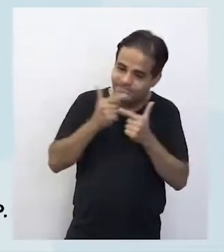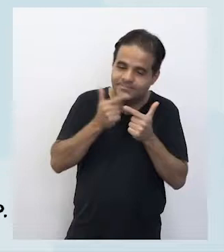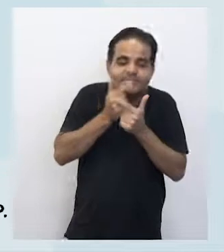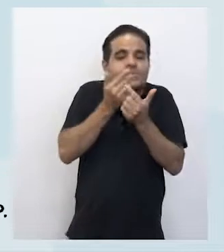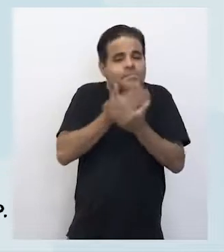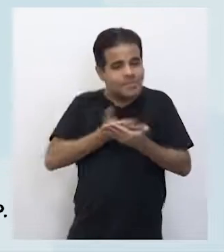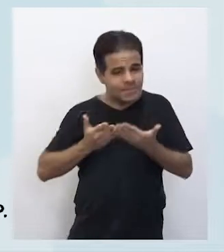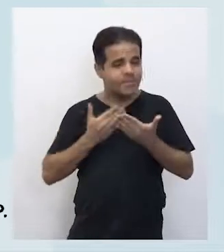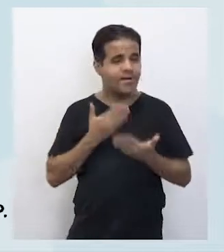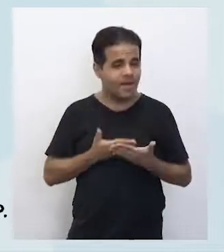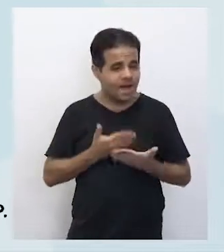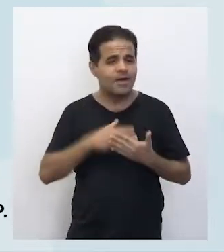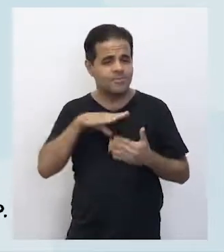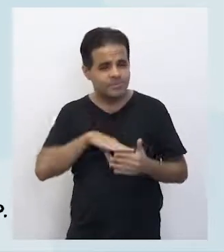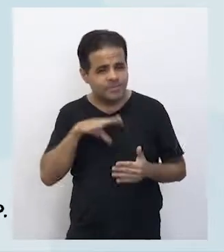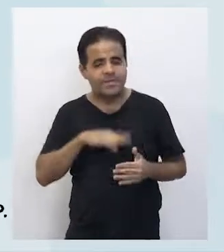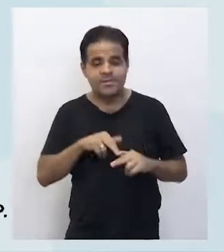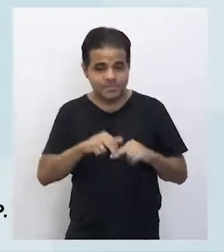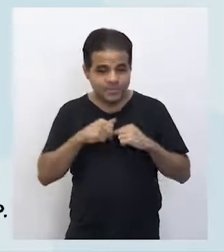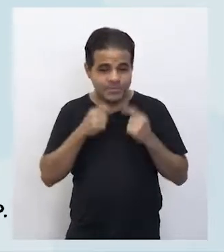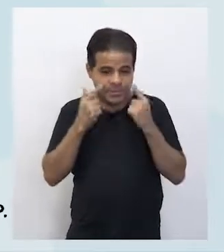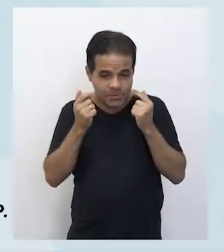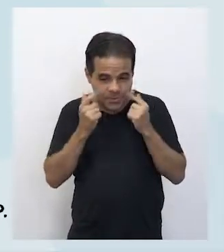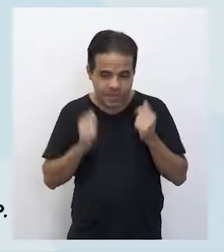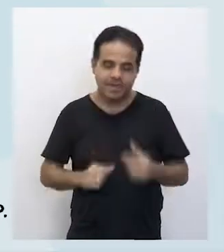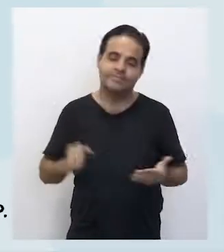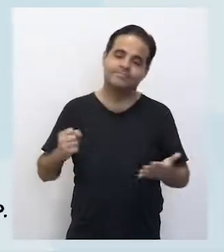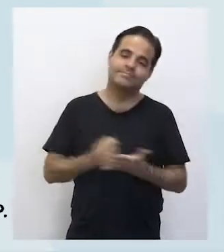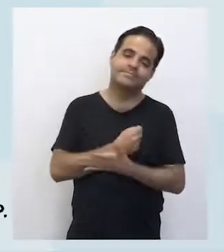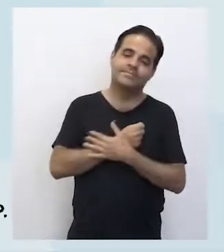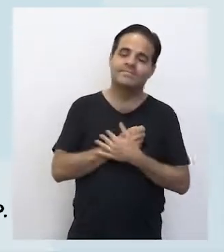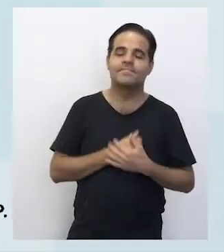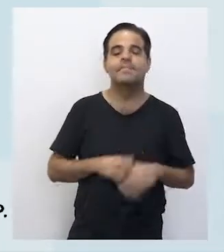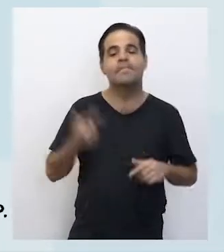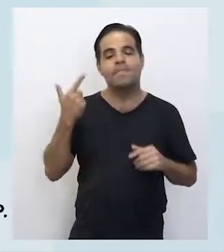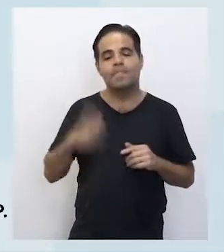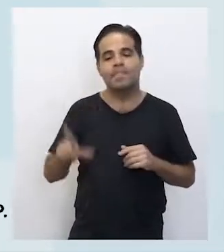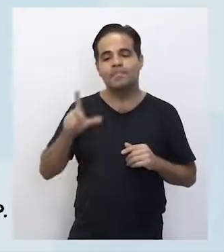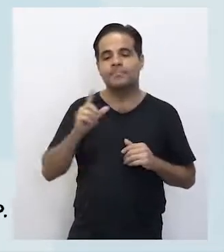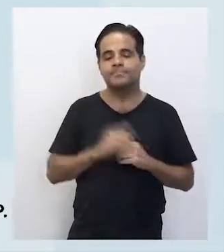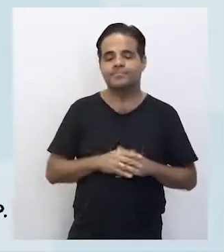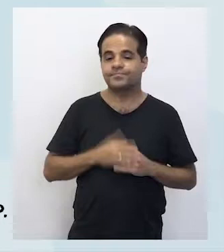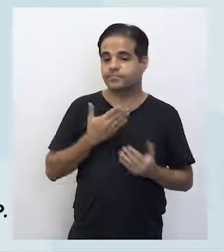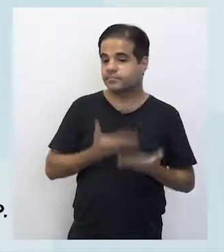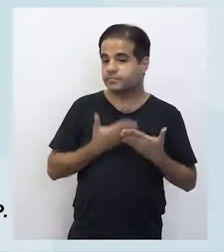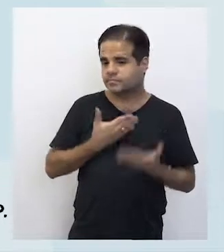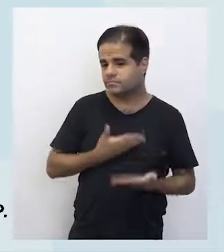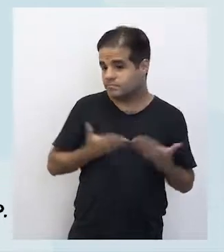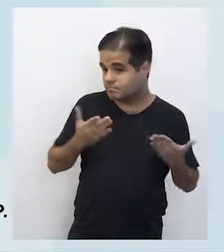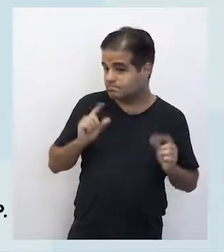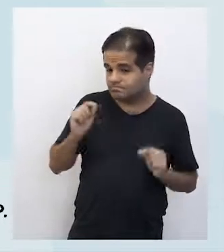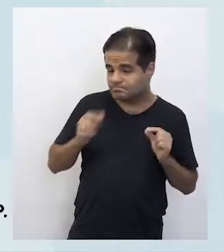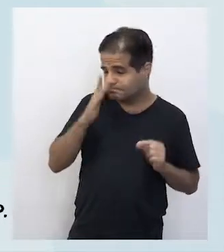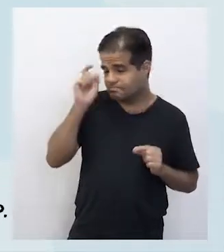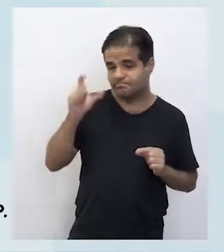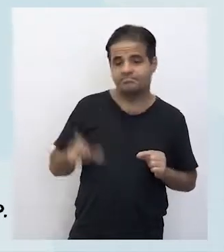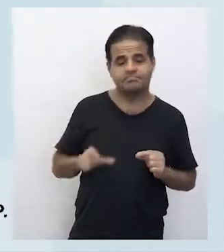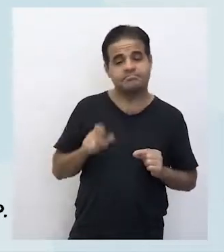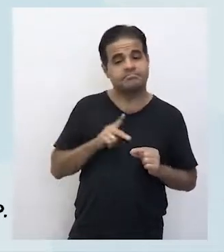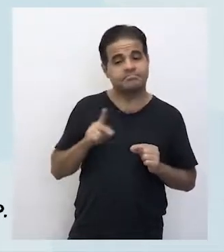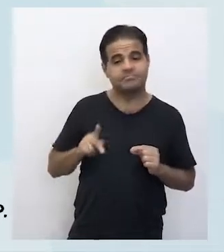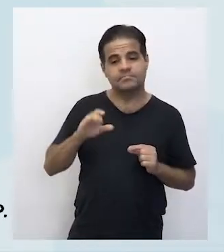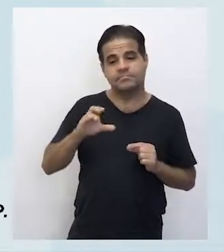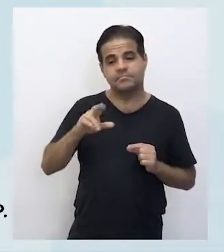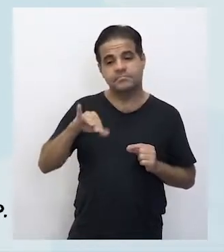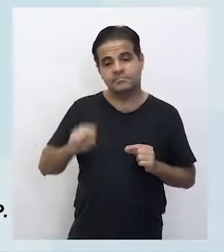aula de português, por isso ficou chorando? Oh, meu Deus, que mais? Perdeu alguém. Opa, professora Cris, é